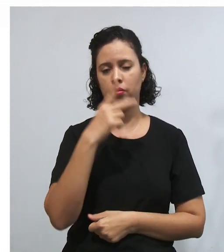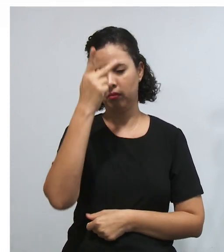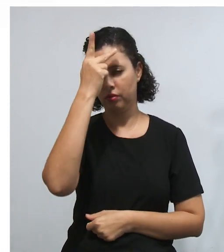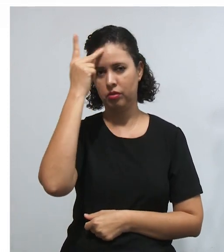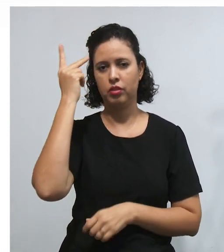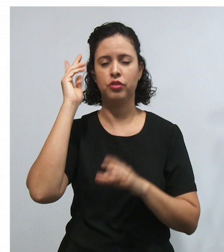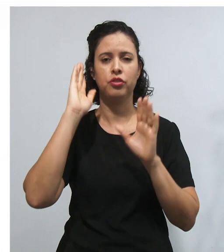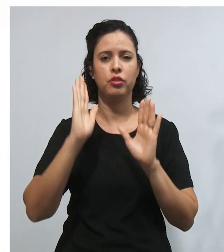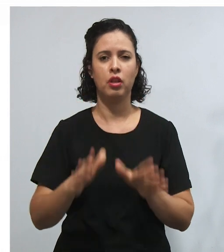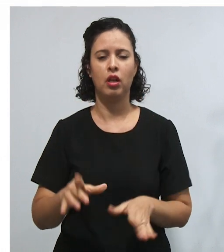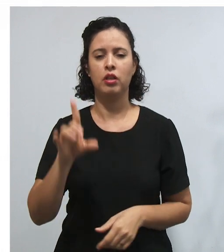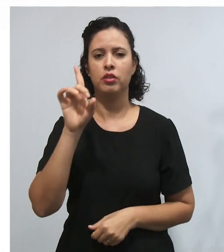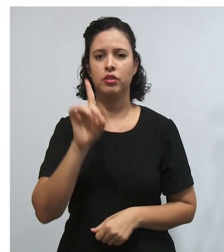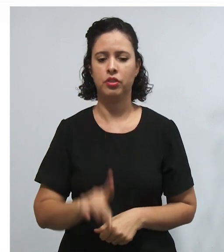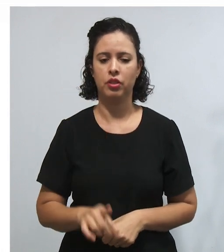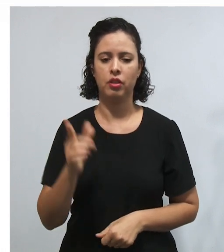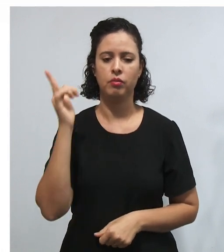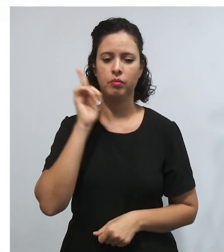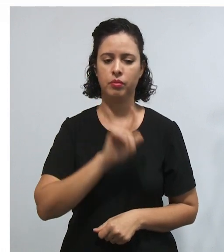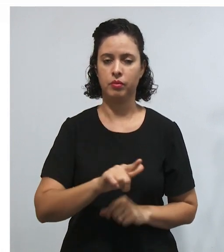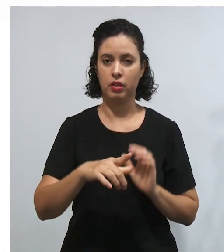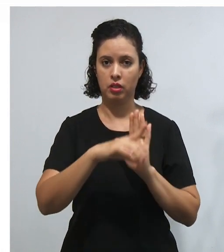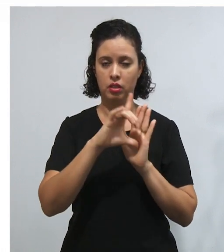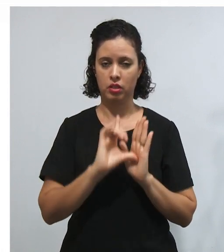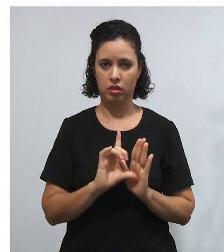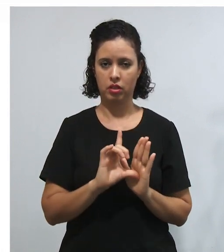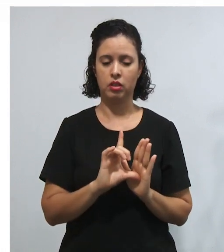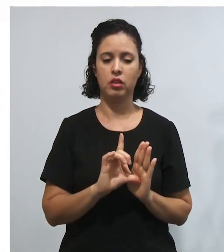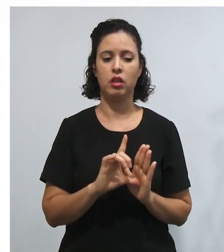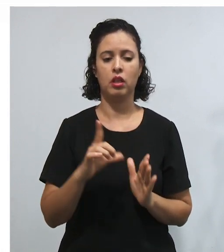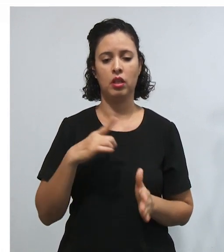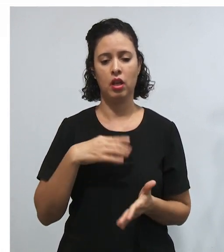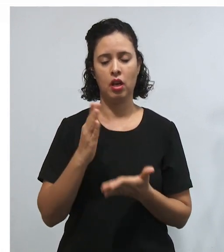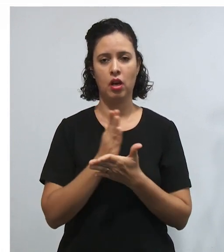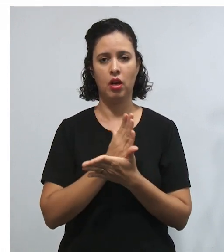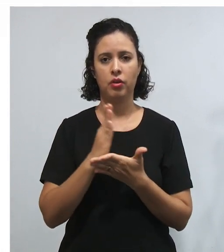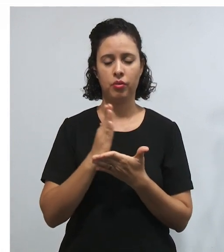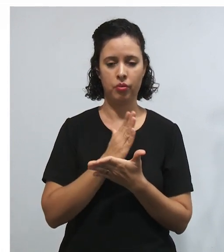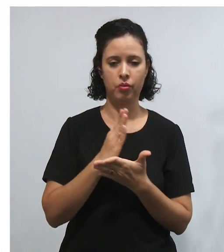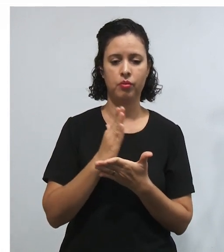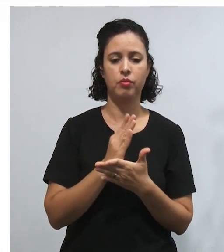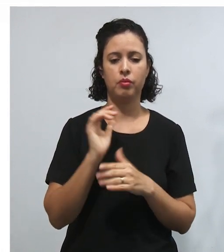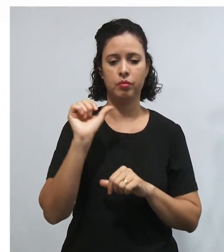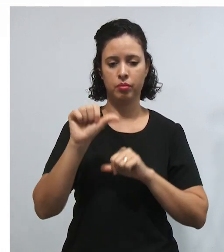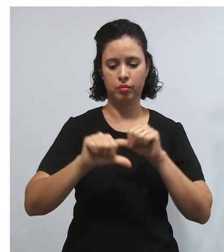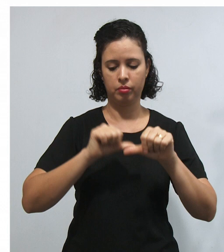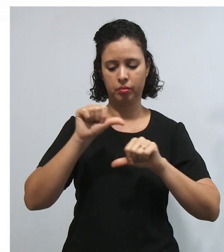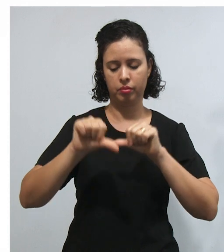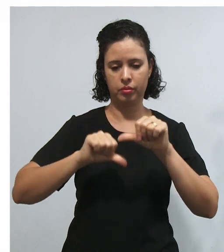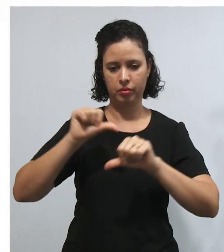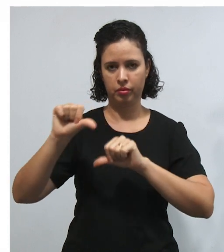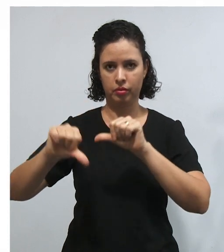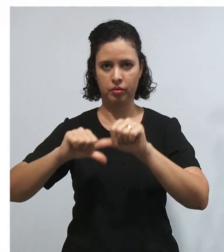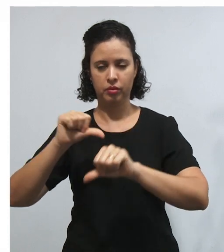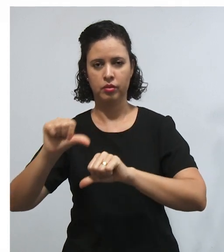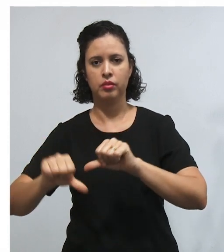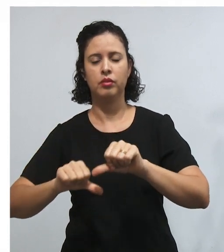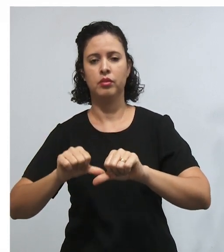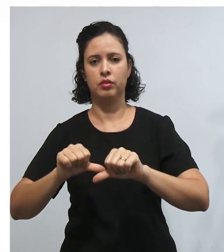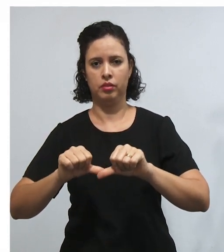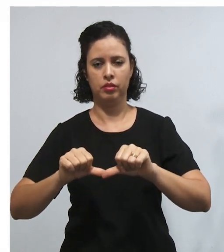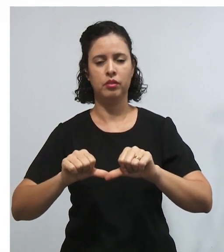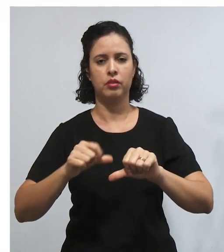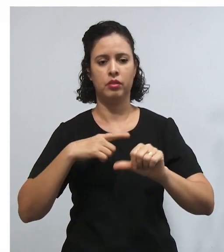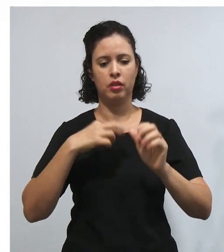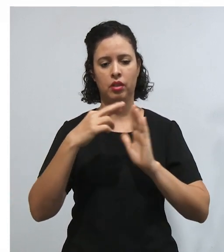tinham pessoas que já tinham direito adquiridos, né, antes da reforma. Tem situações de transição, onde servidores tiveram que